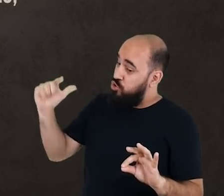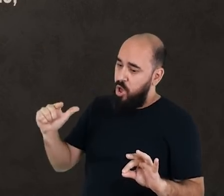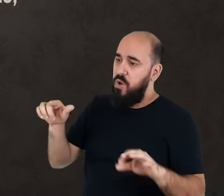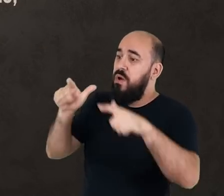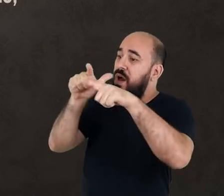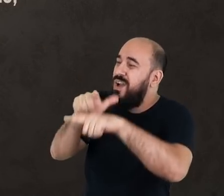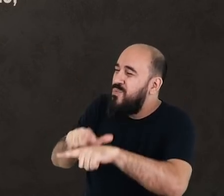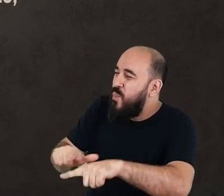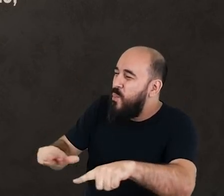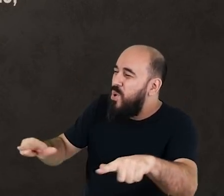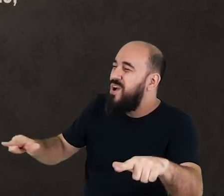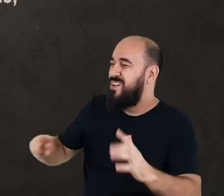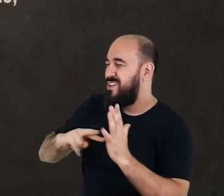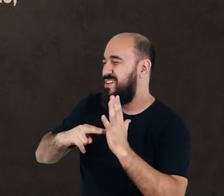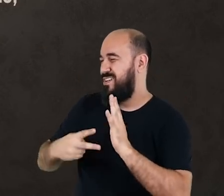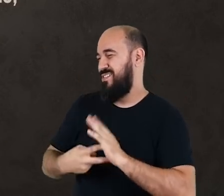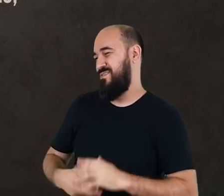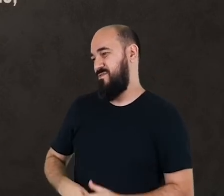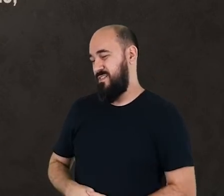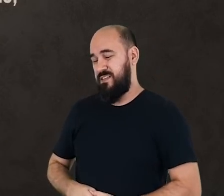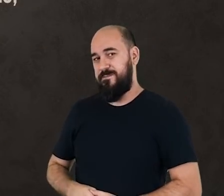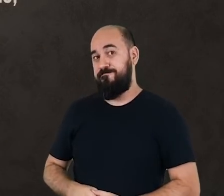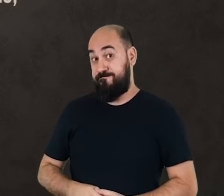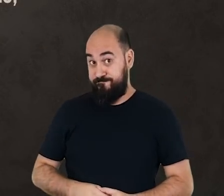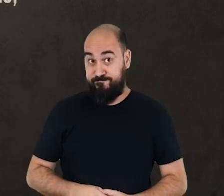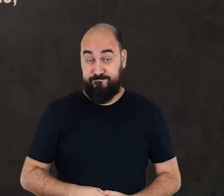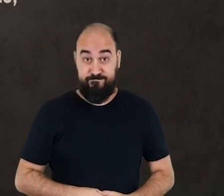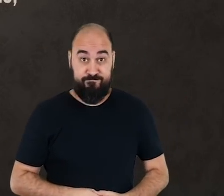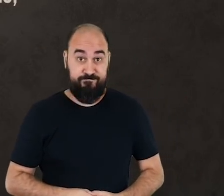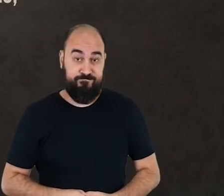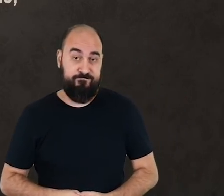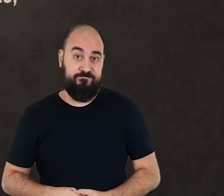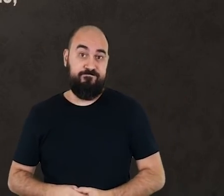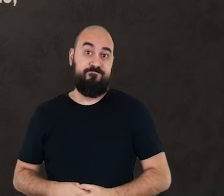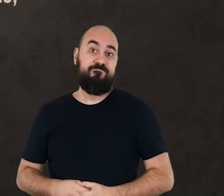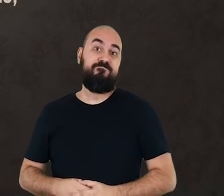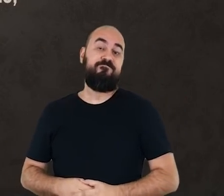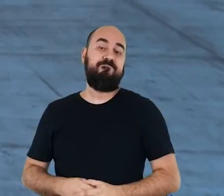para as nações. Ezequiel 26, versos 1 a 5.